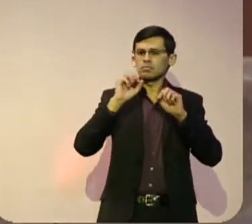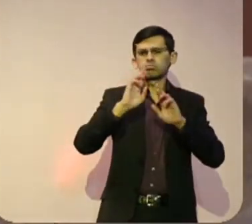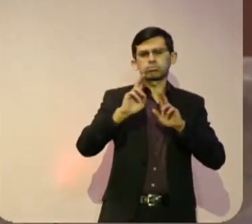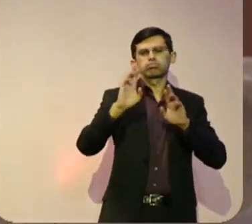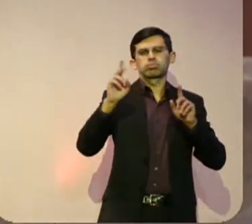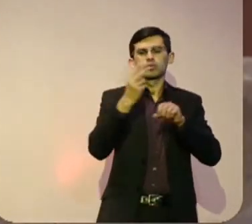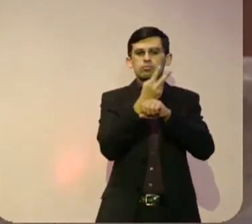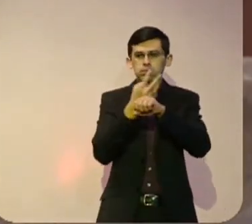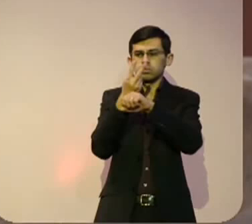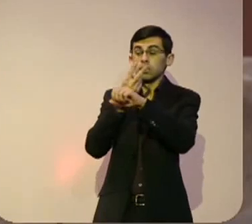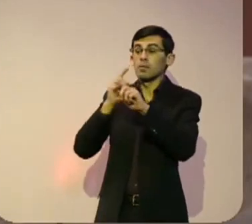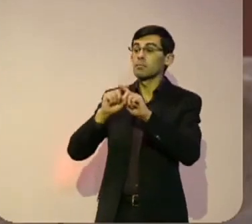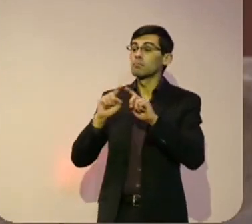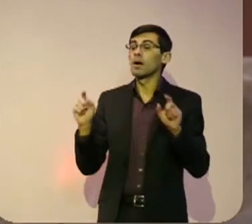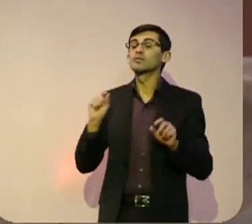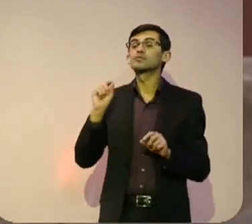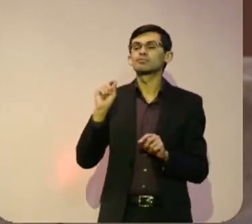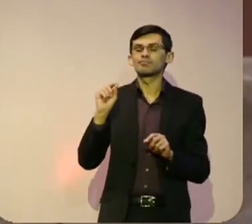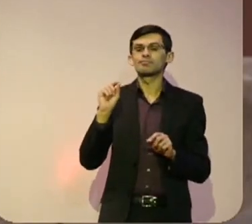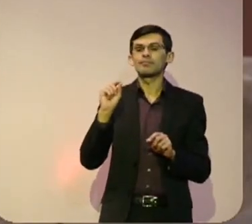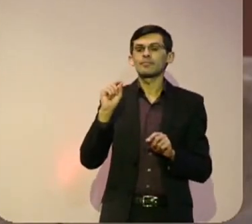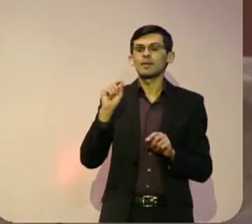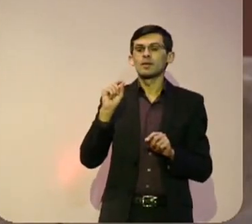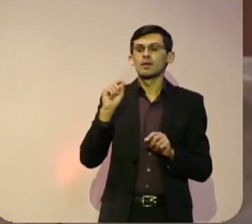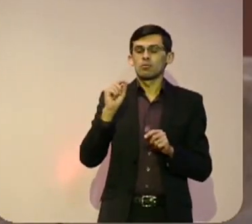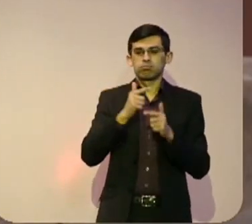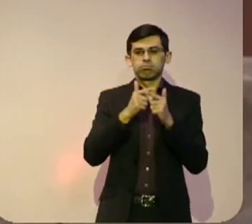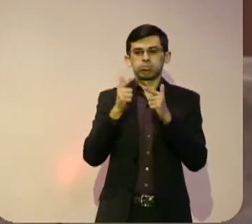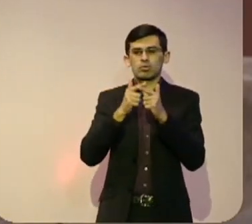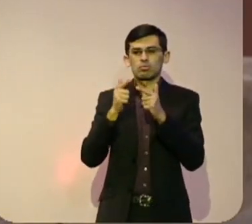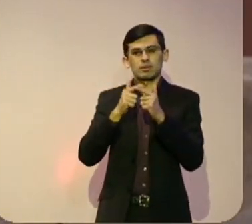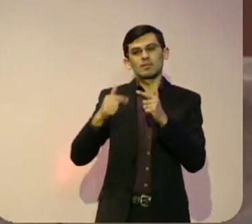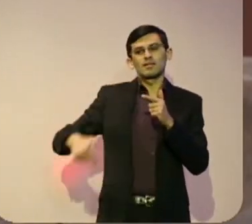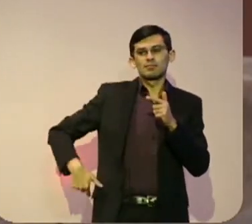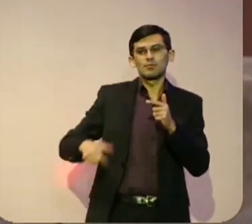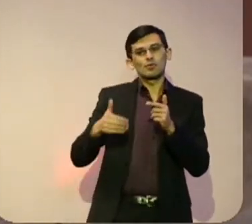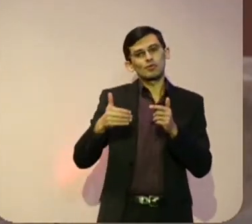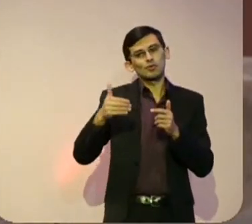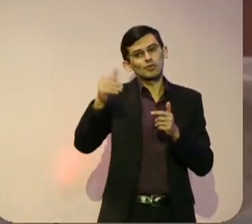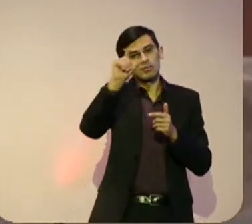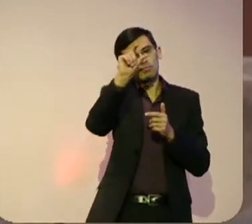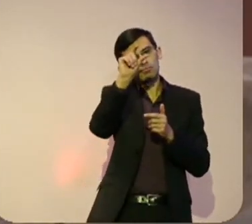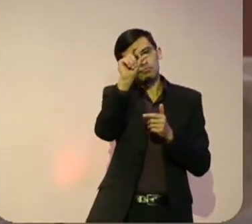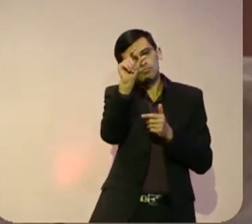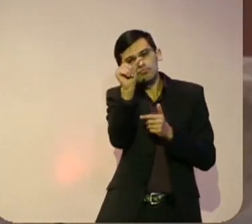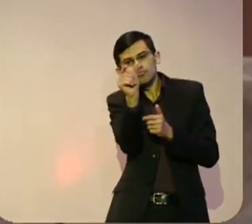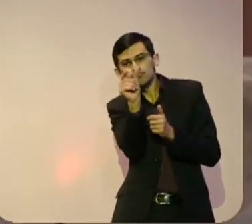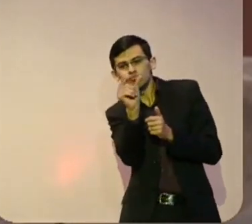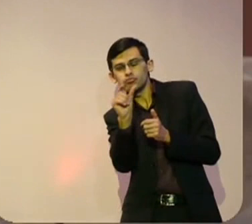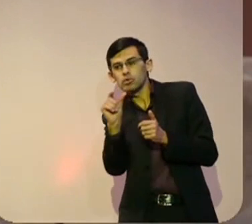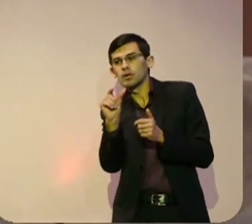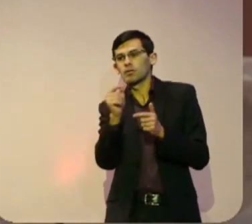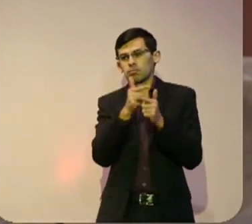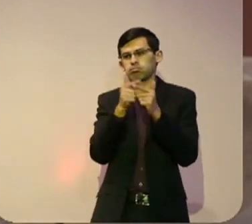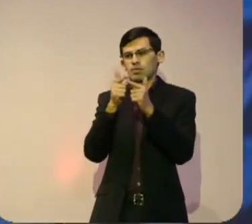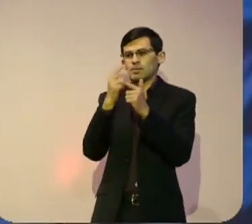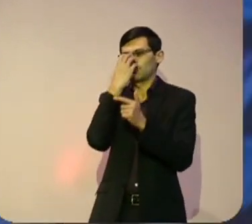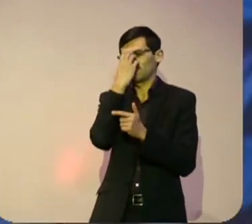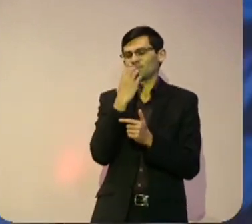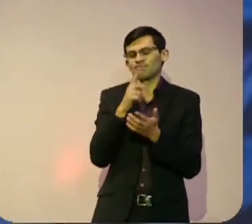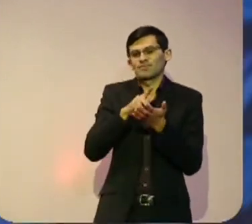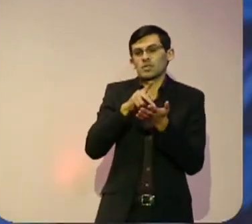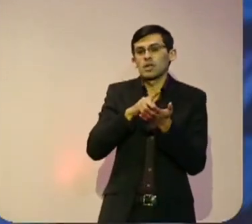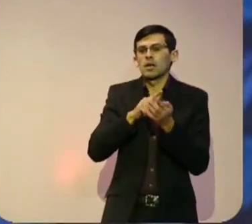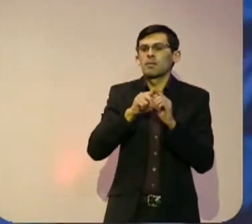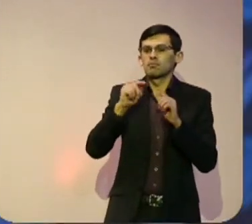de buscas. Mas aquele ângulo continuou a ficar maior, do desvio da coluna.